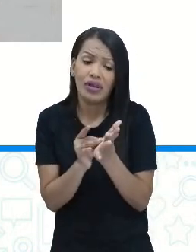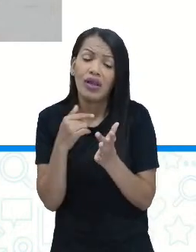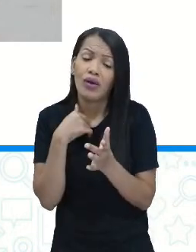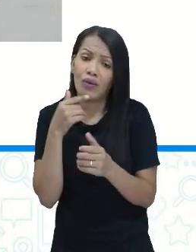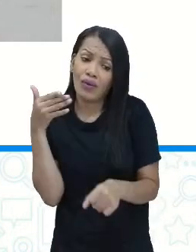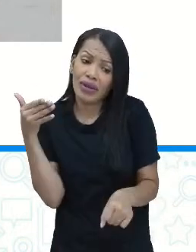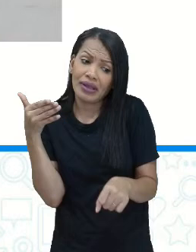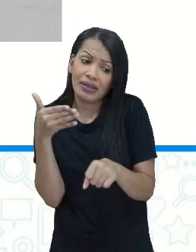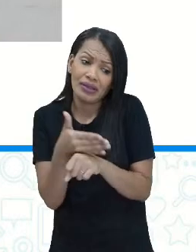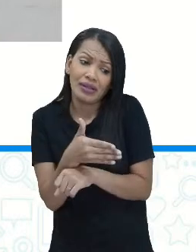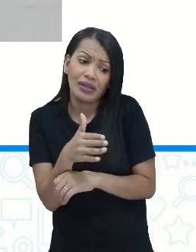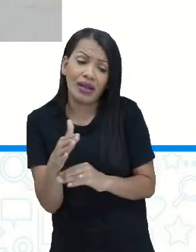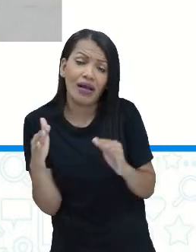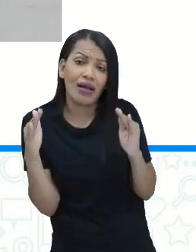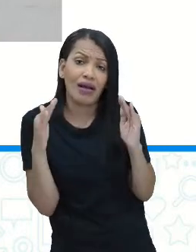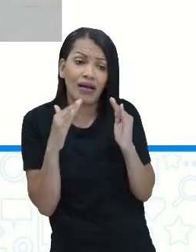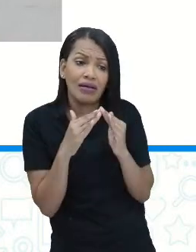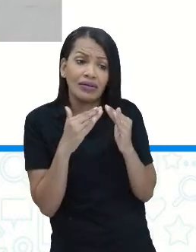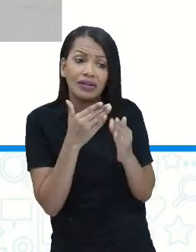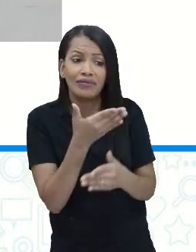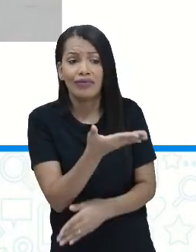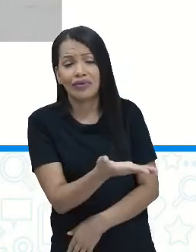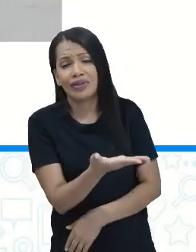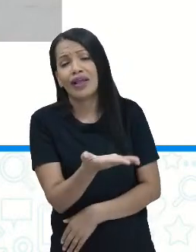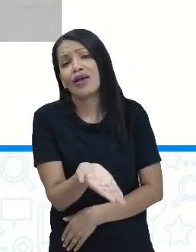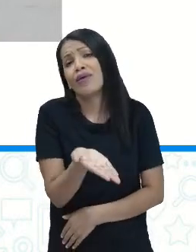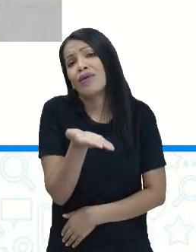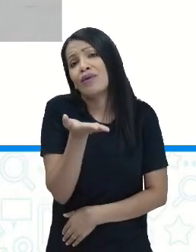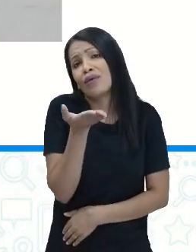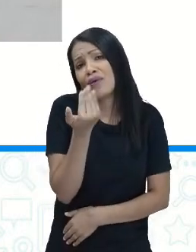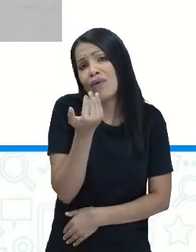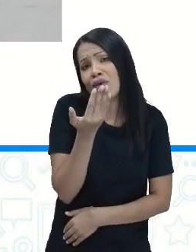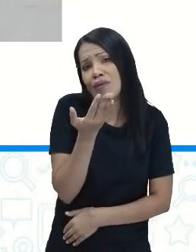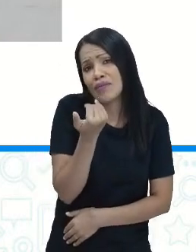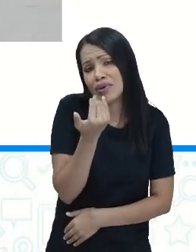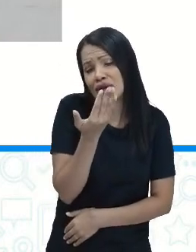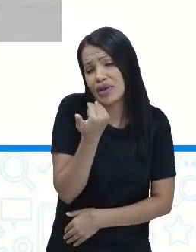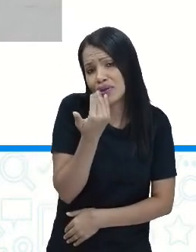de vocês e ter comido o mingau do ursinho.